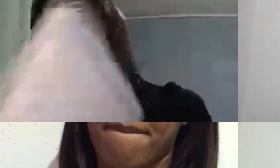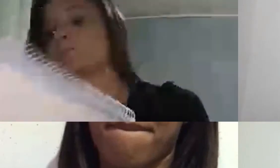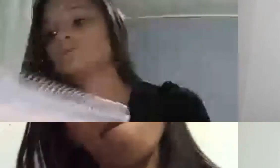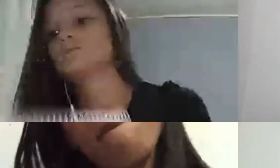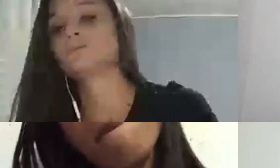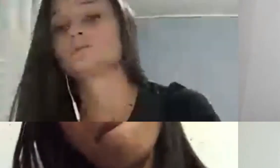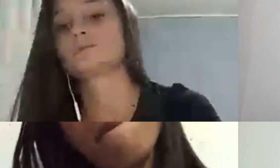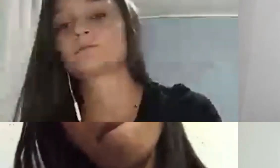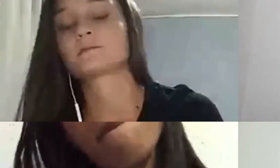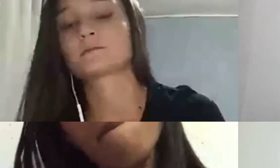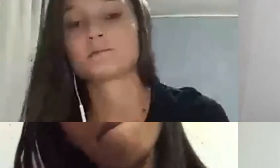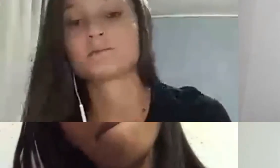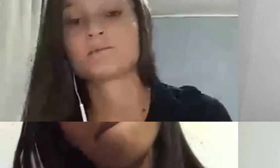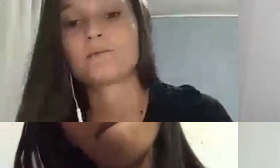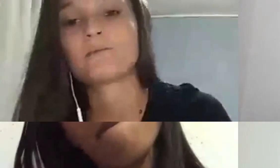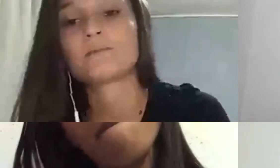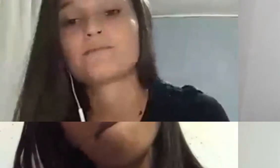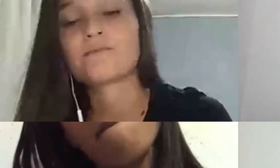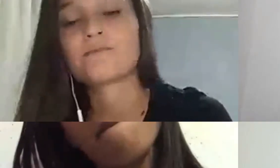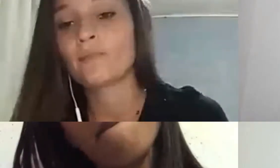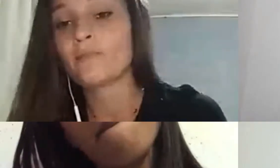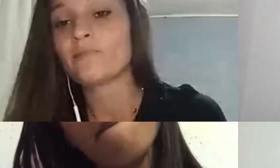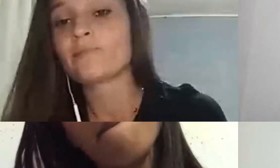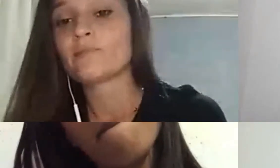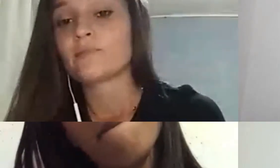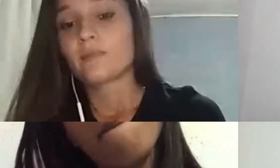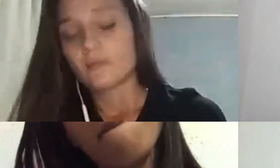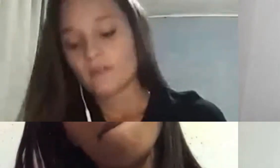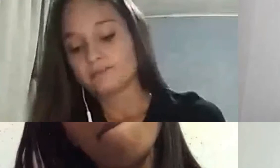conversa e vamos dar seguimento à aula.